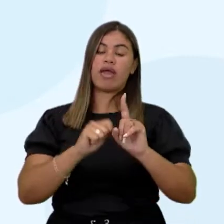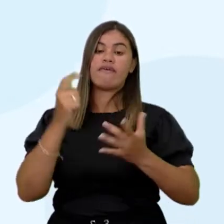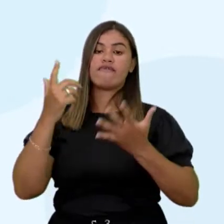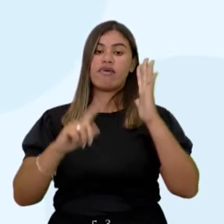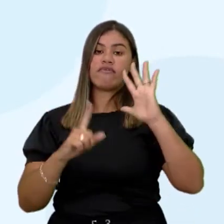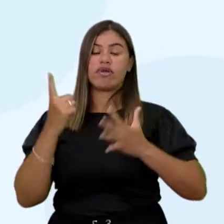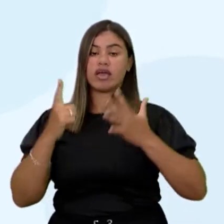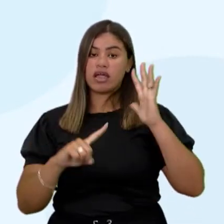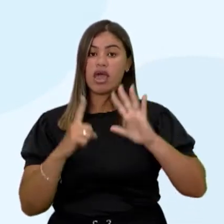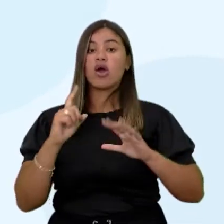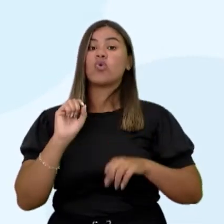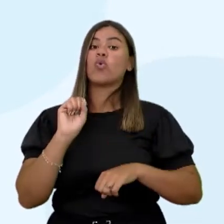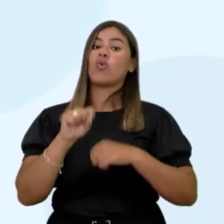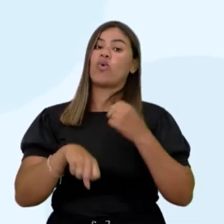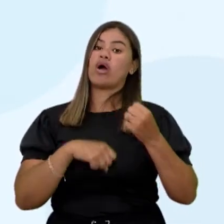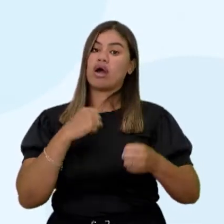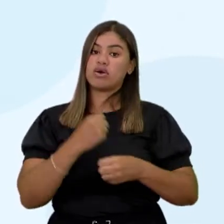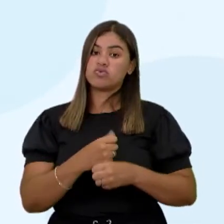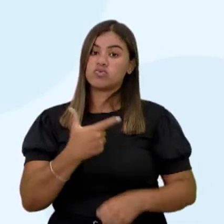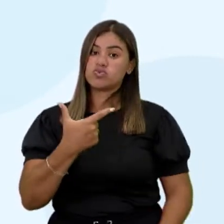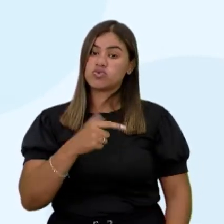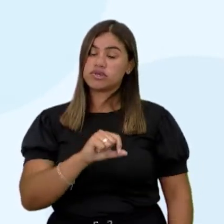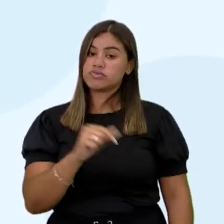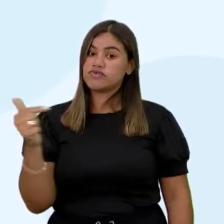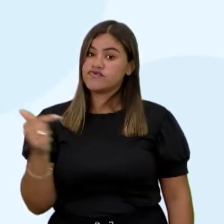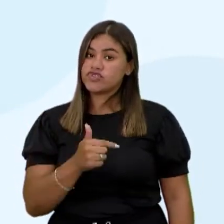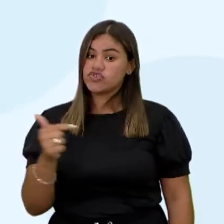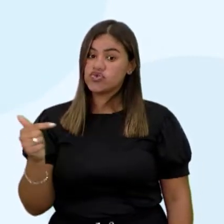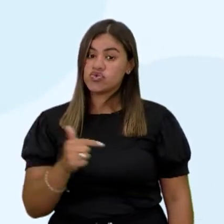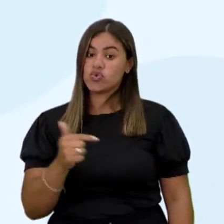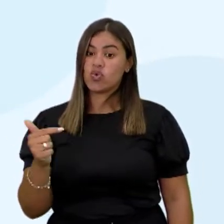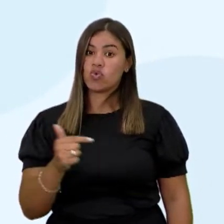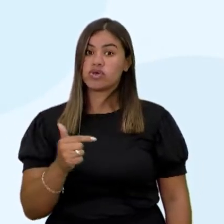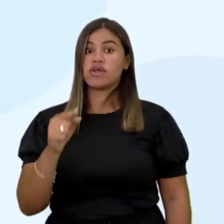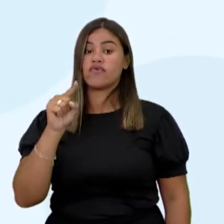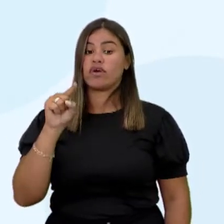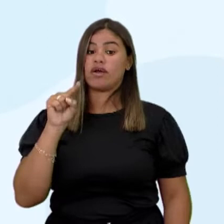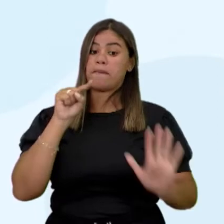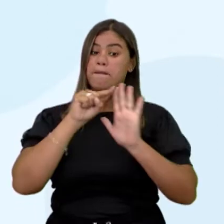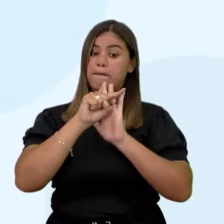Isso. 25 de fevereiro de 2022. Eu queria que vocês pesquisassem esse dia